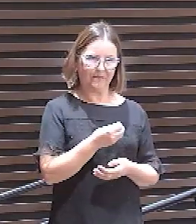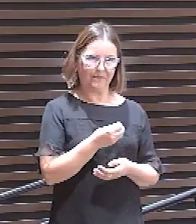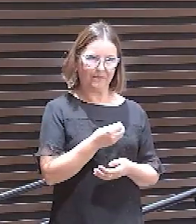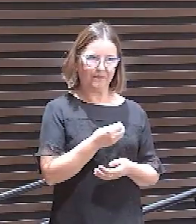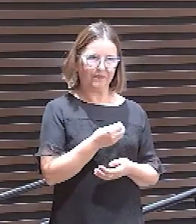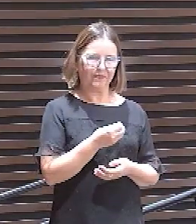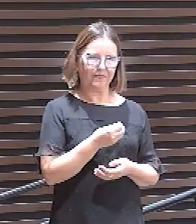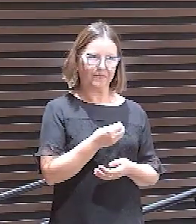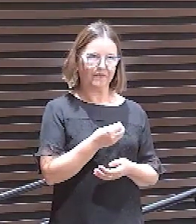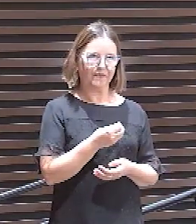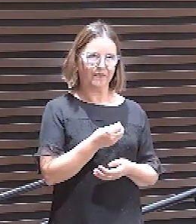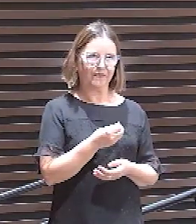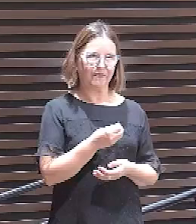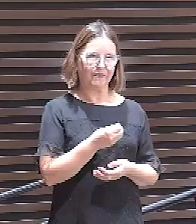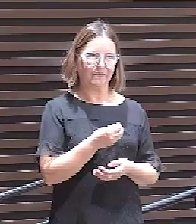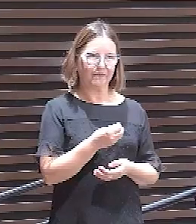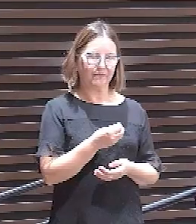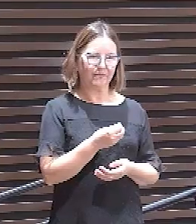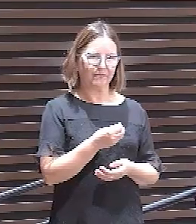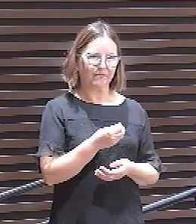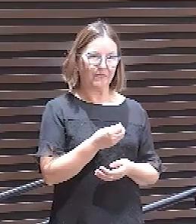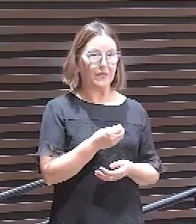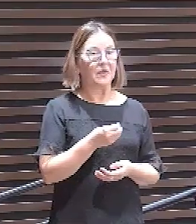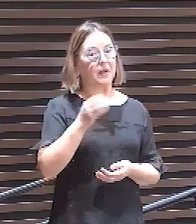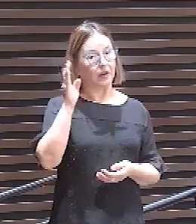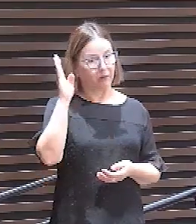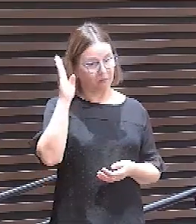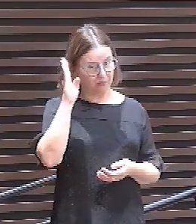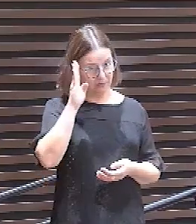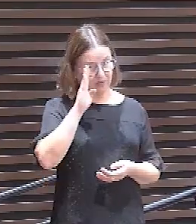era terrivelmente perverso.